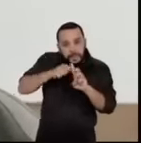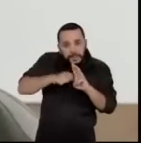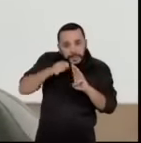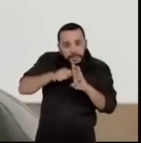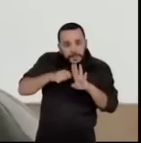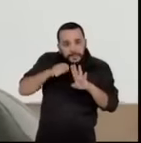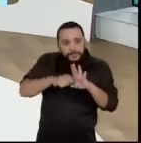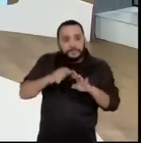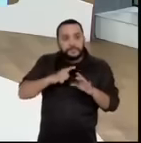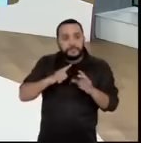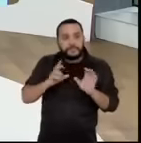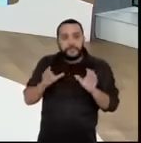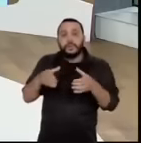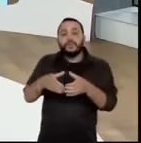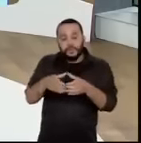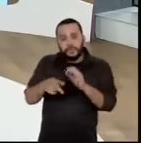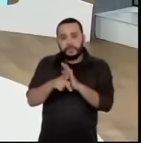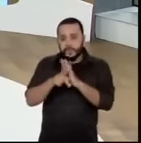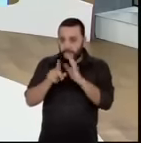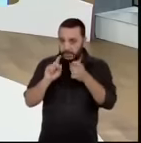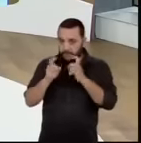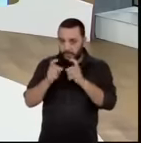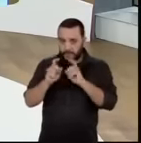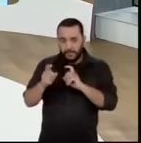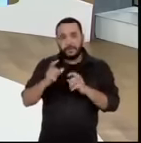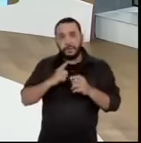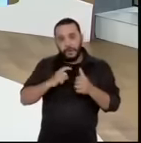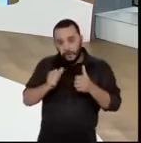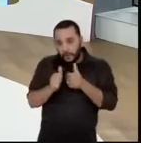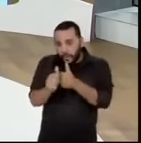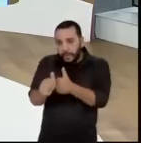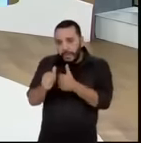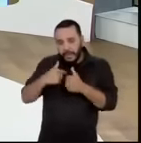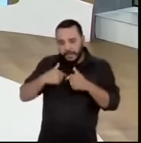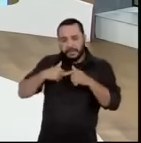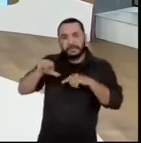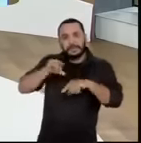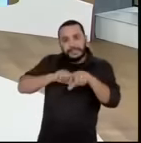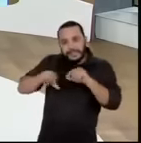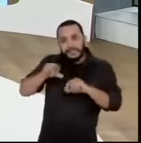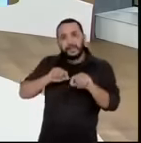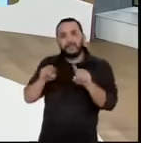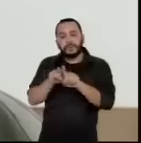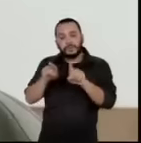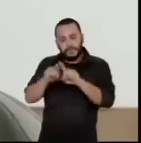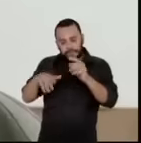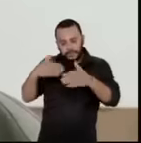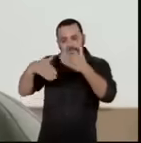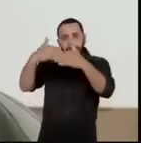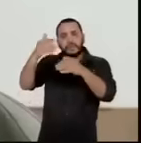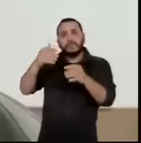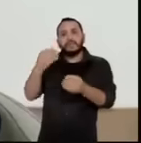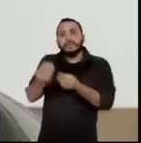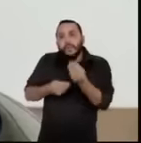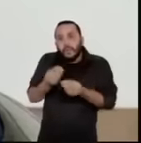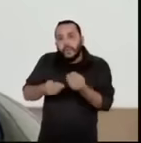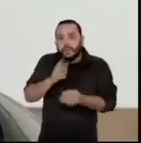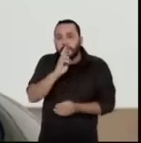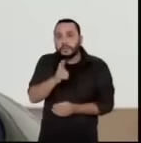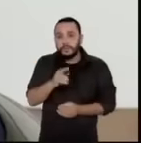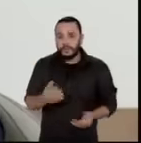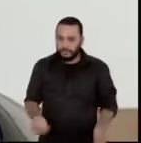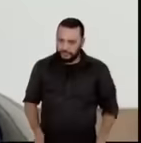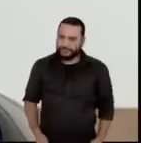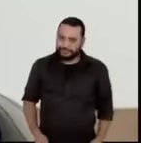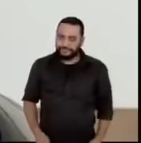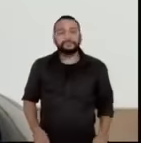interna do banco, para acompanhar, seja a seleção, o desempenho e os resultados. Inclusive,